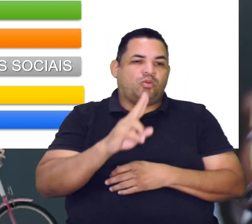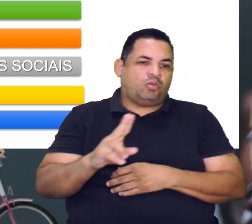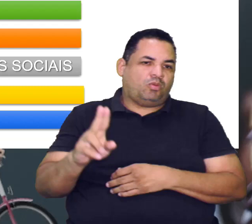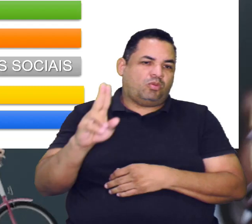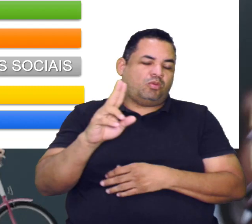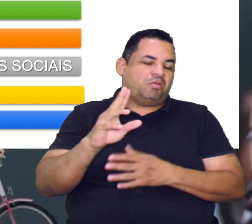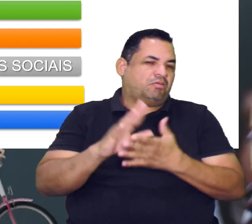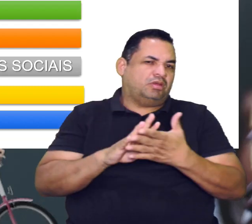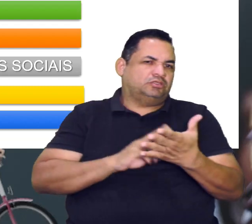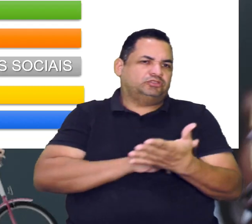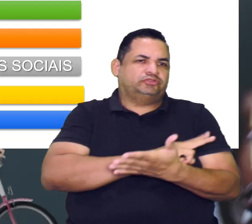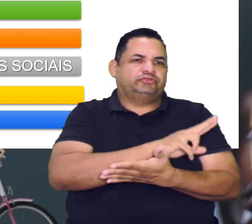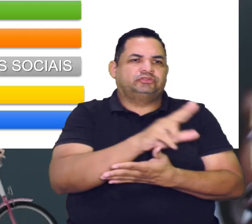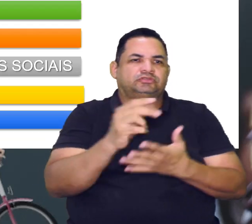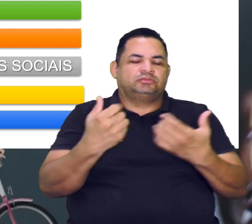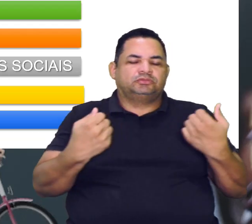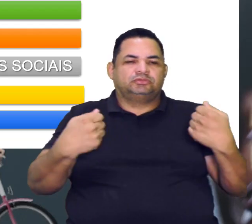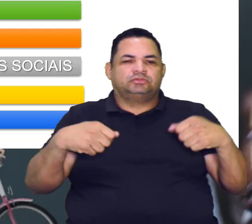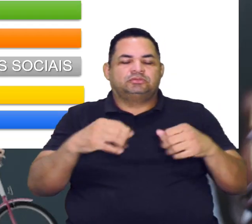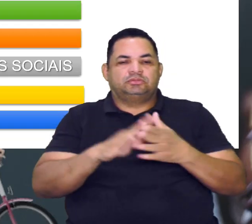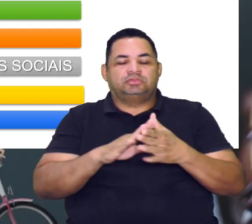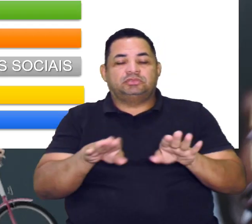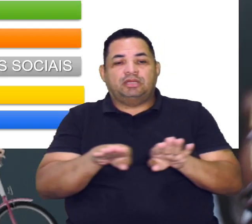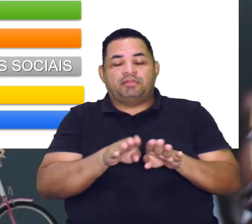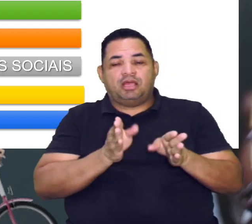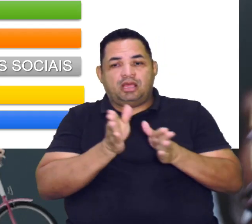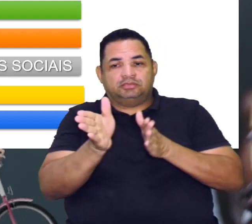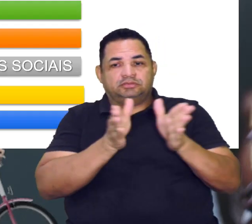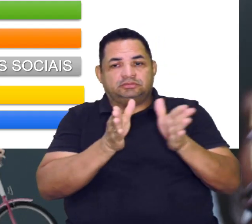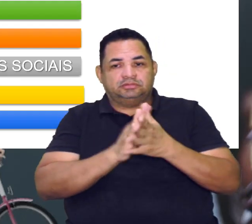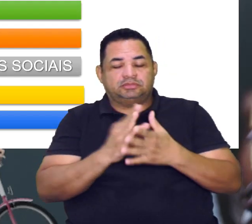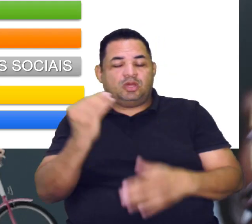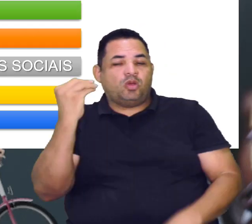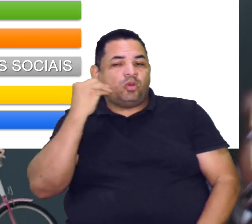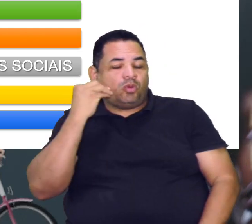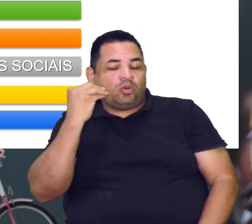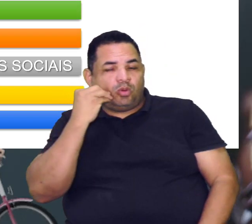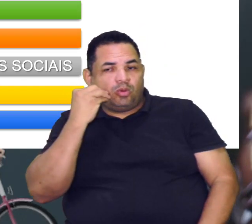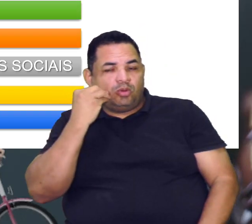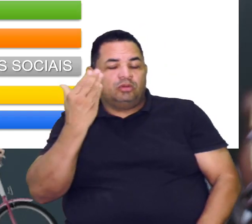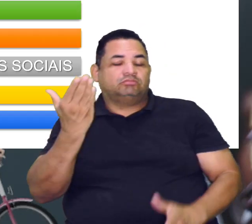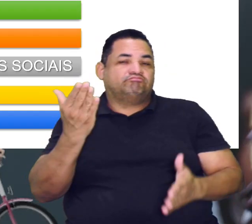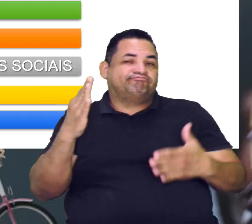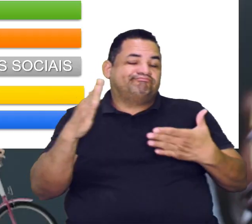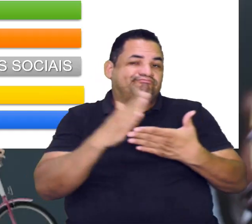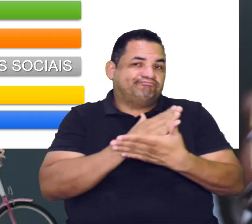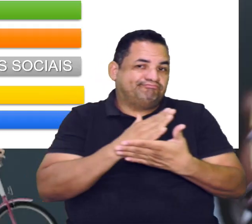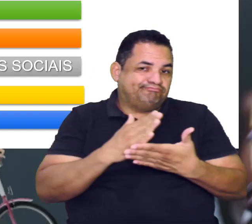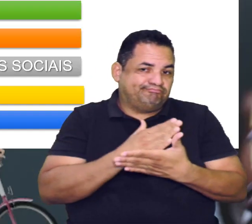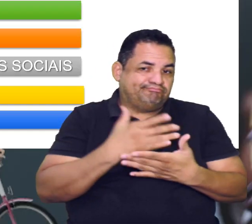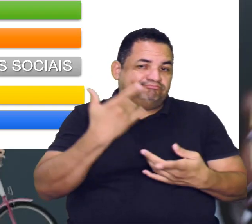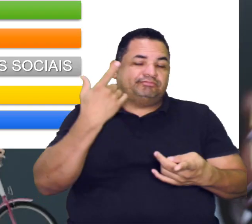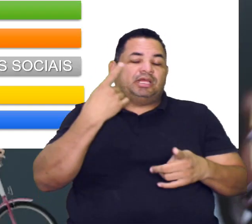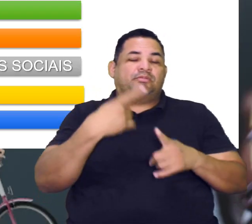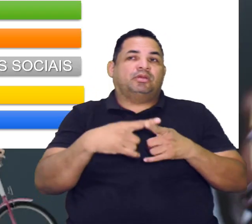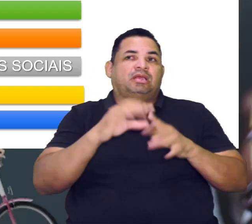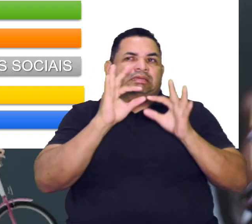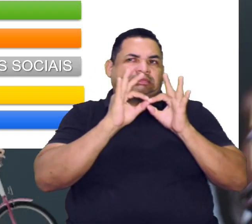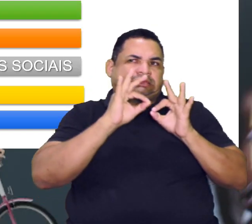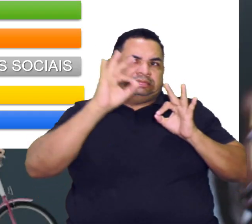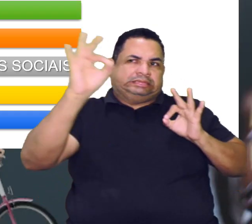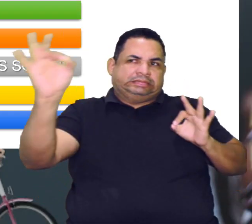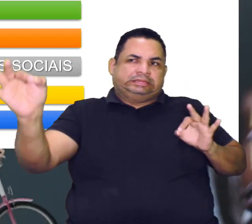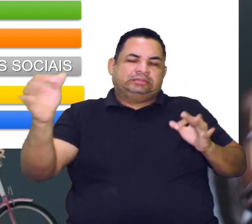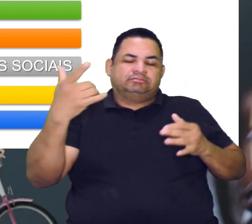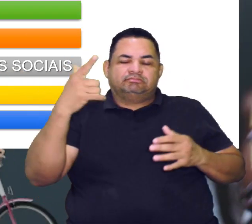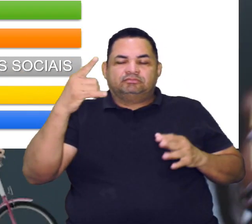utilizar aí desses meios. Também tenho acesso a outras oportunidades que às vezes por motivo de distâncias a gente